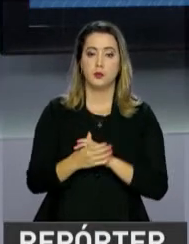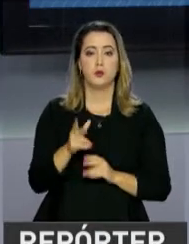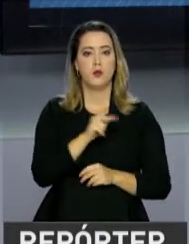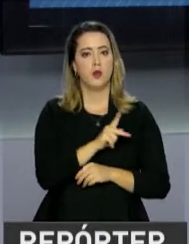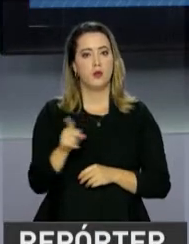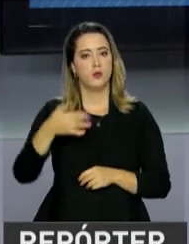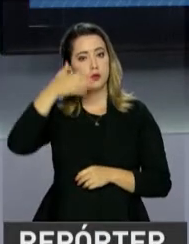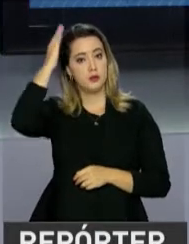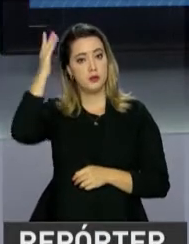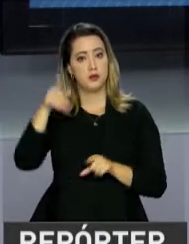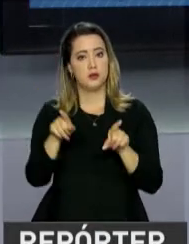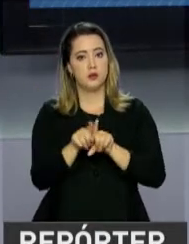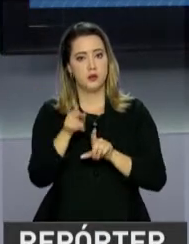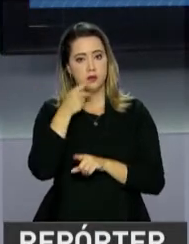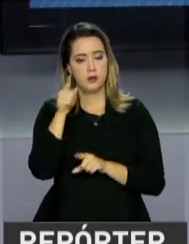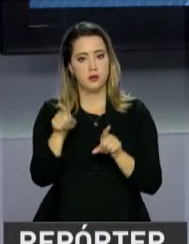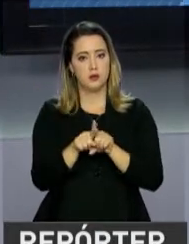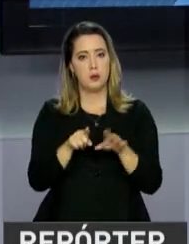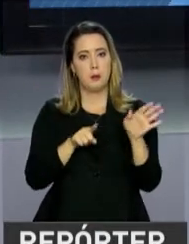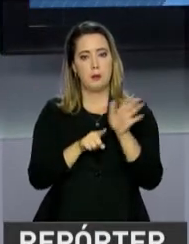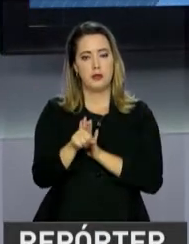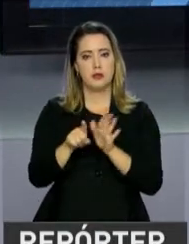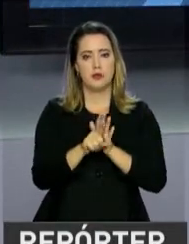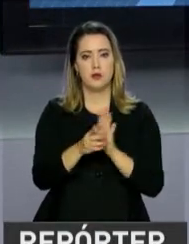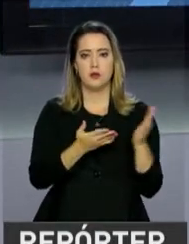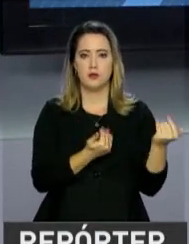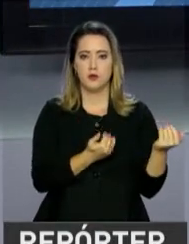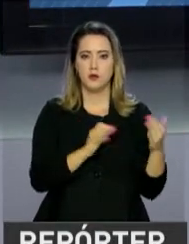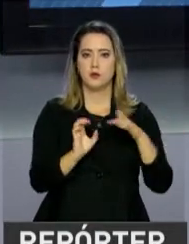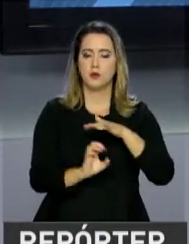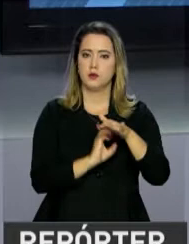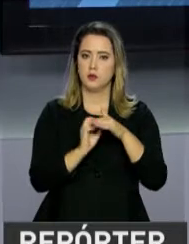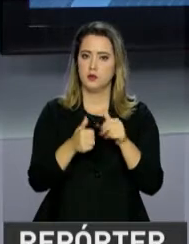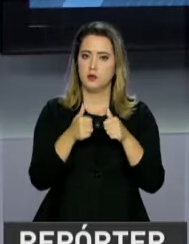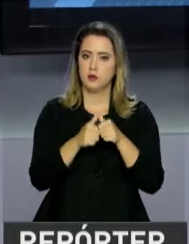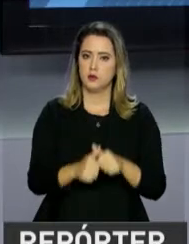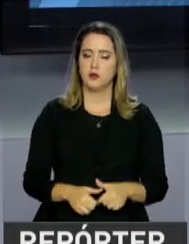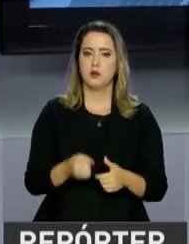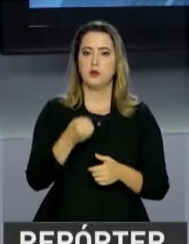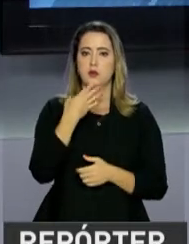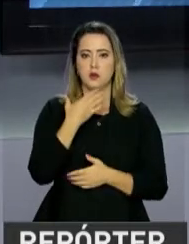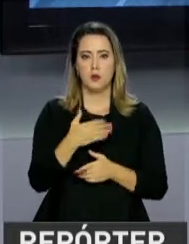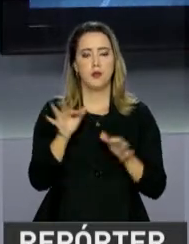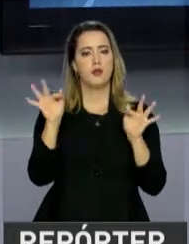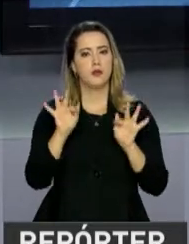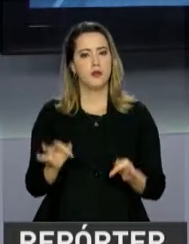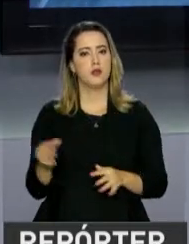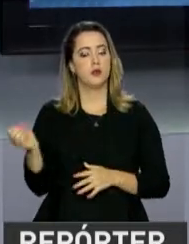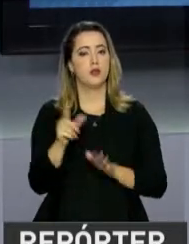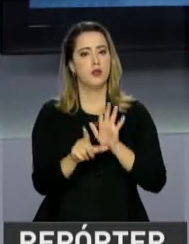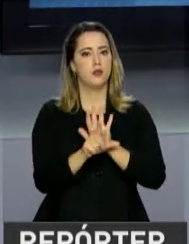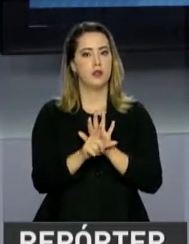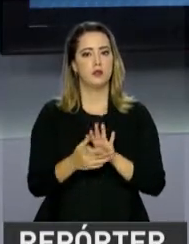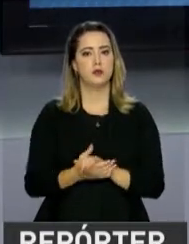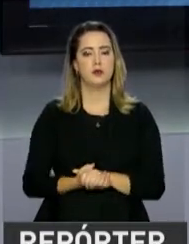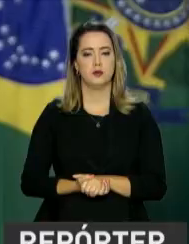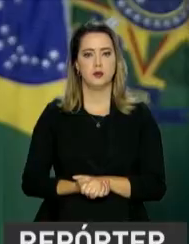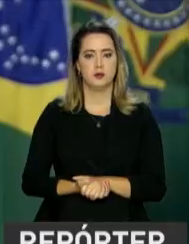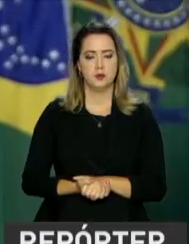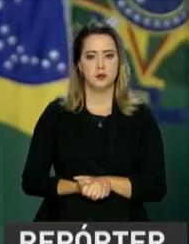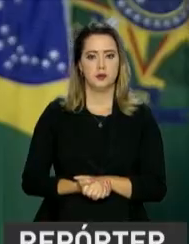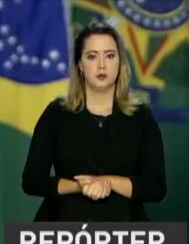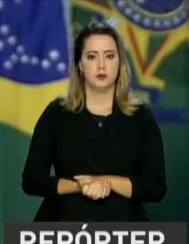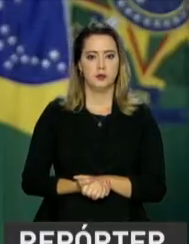presidente informou ainda que de acordo com uma pesquisa jovens e empresários estão otimistas quanto à nova lei